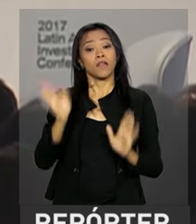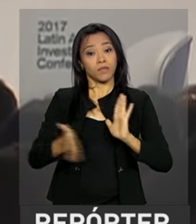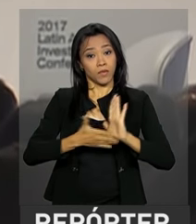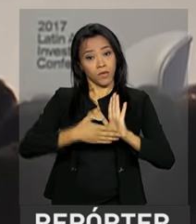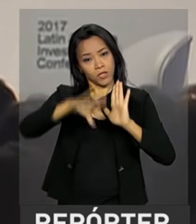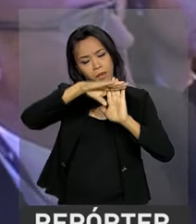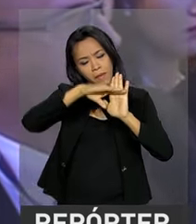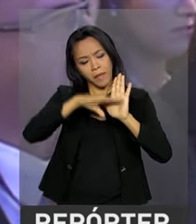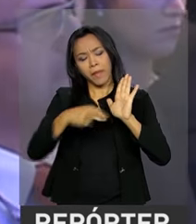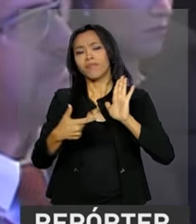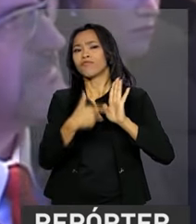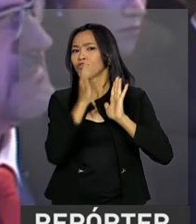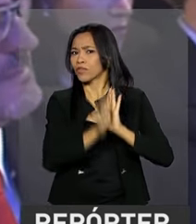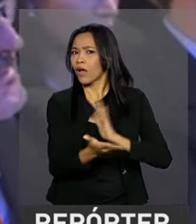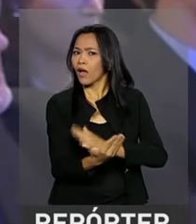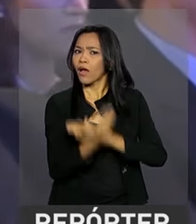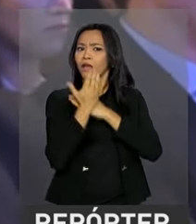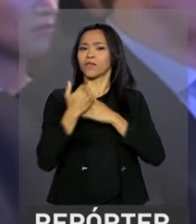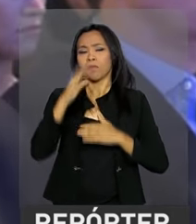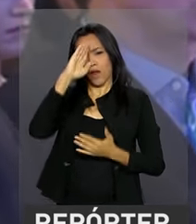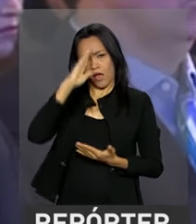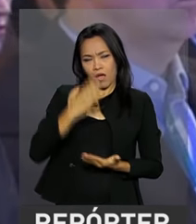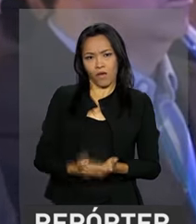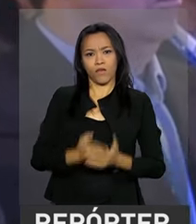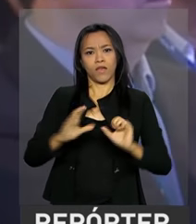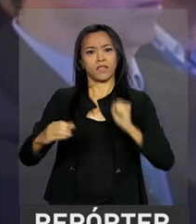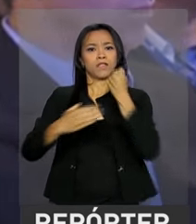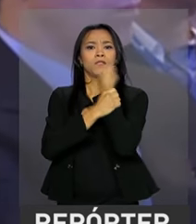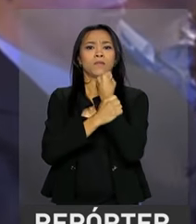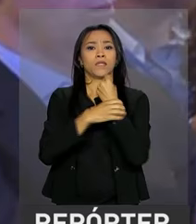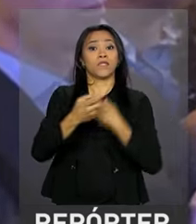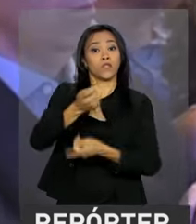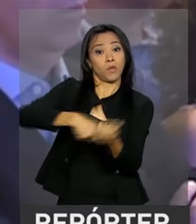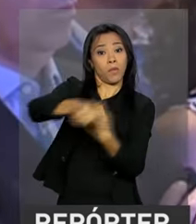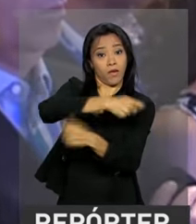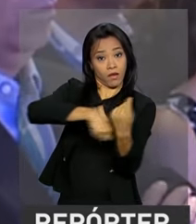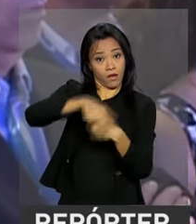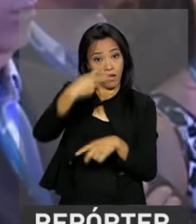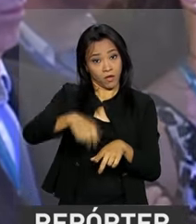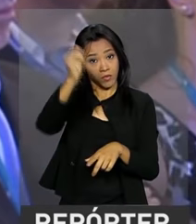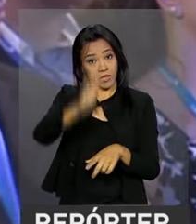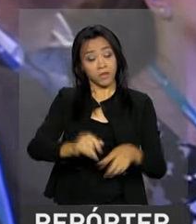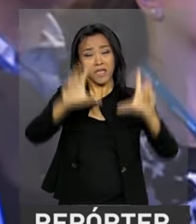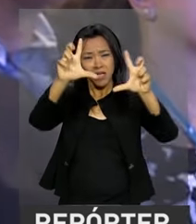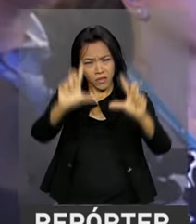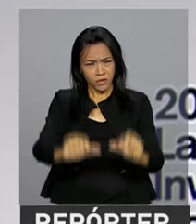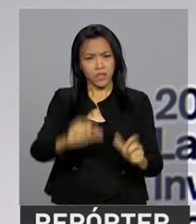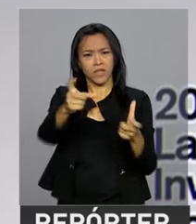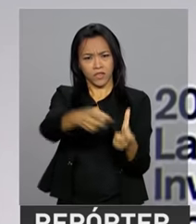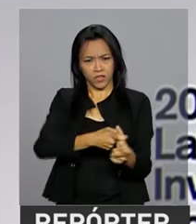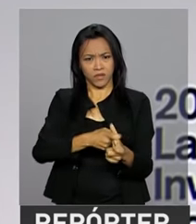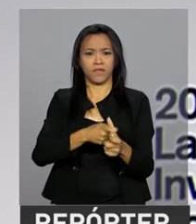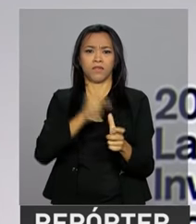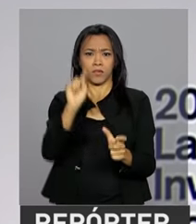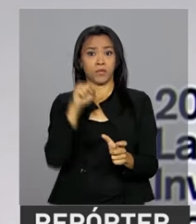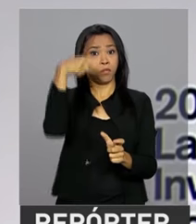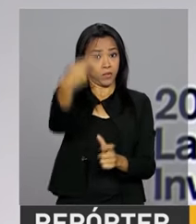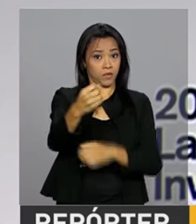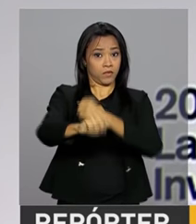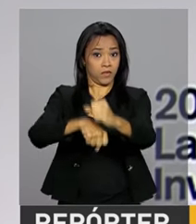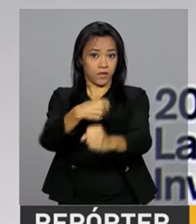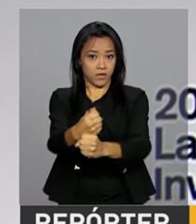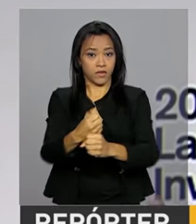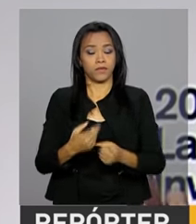adotadas contribuíram para melhorar a confiança do mercado e a reduzir o déficit previsto para o ano passado. O déficit